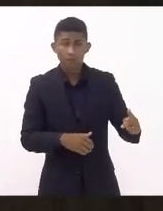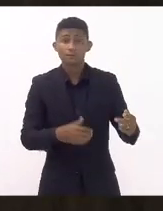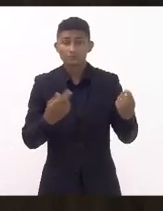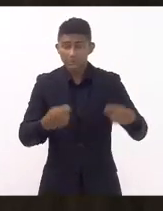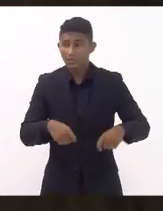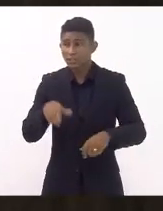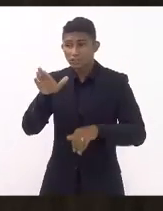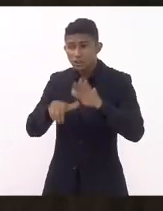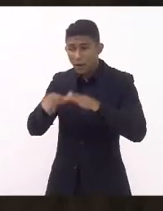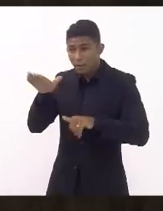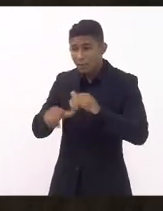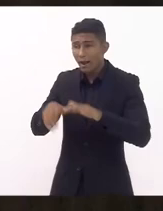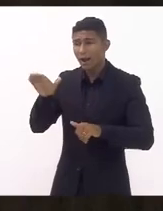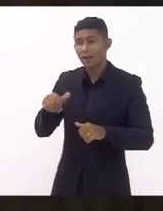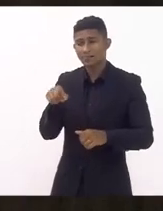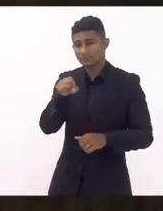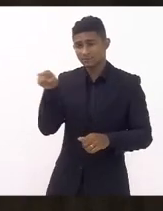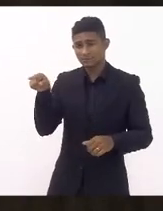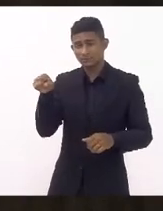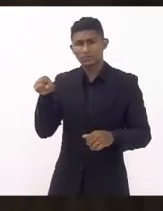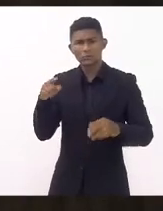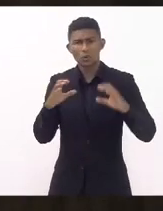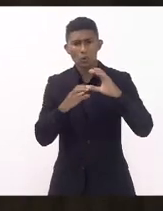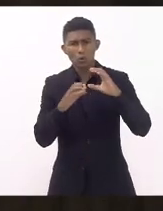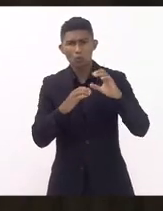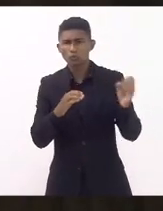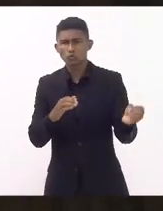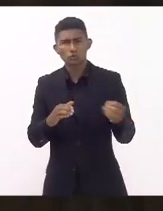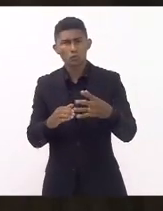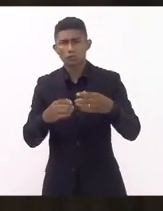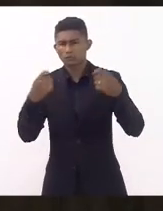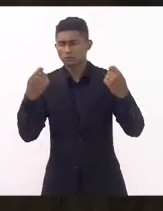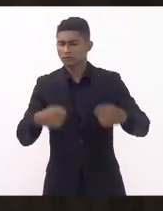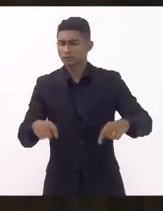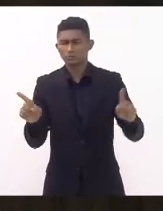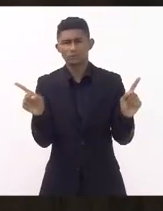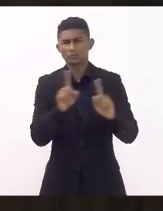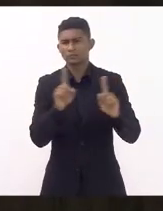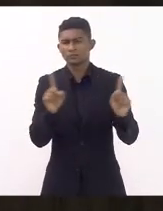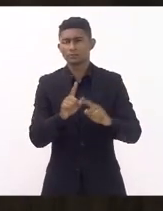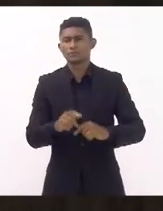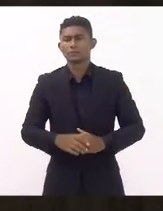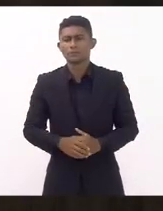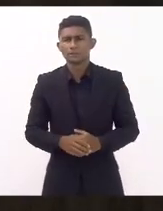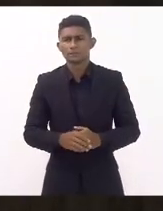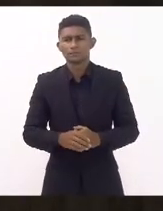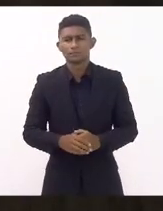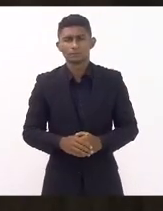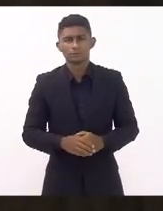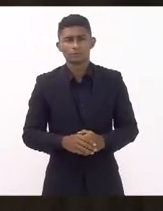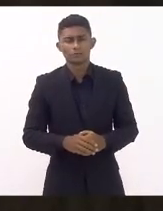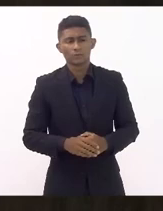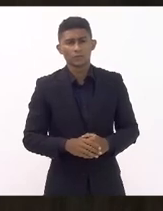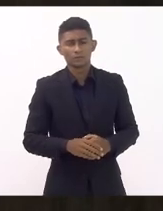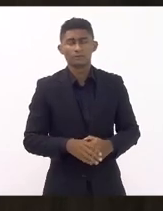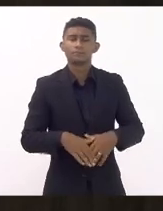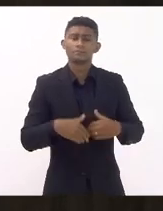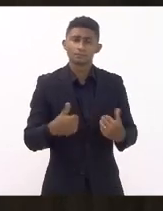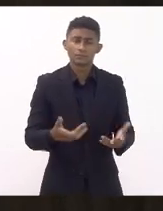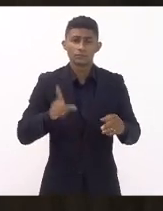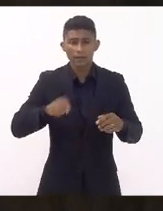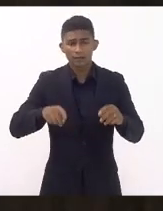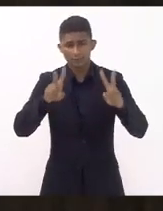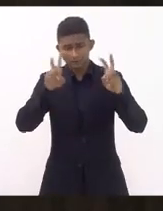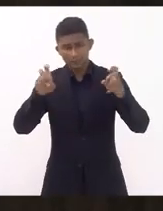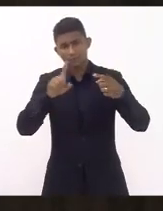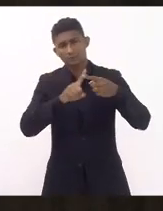tem que gastar dinheiro com o novo concurso. Então, são esses dois assuntos... Só um minutinho, delegado Carlos Augusto. São esses dois